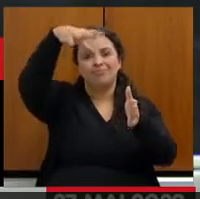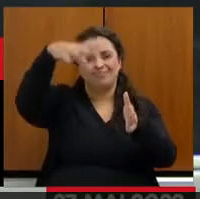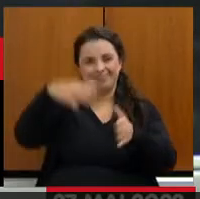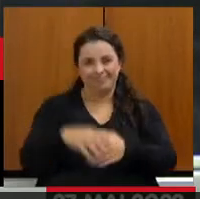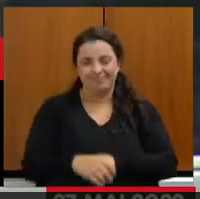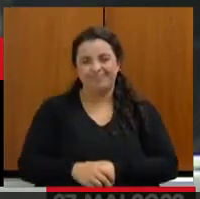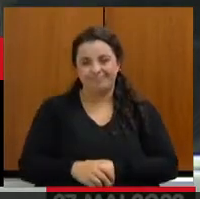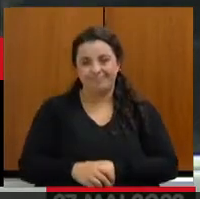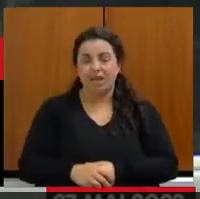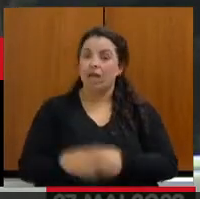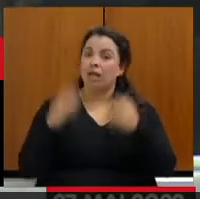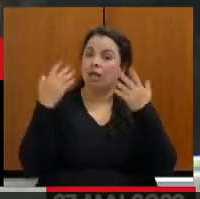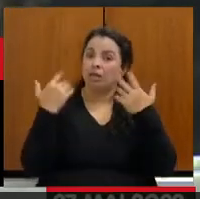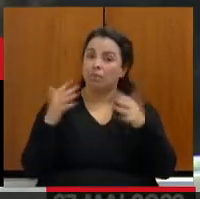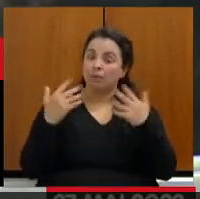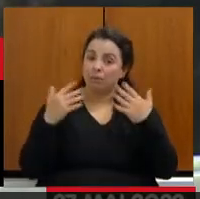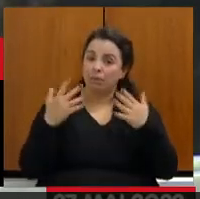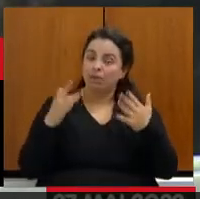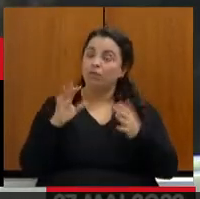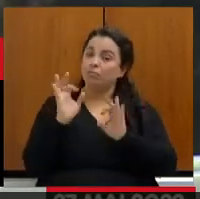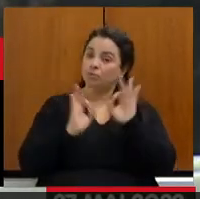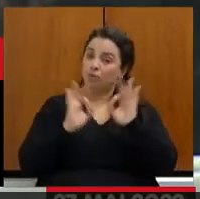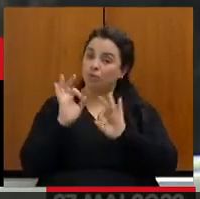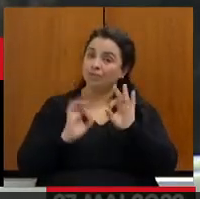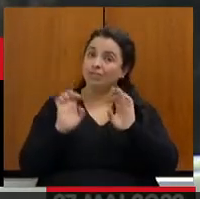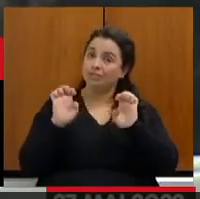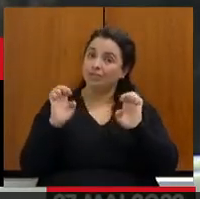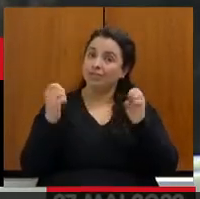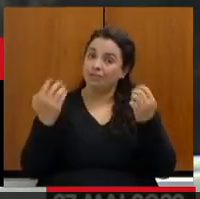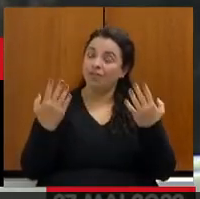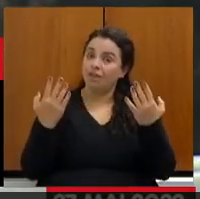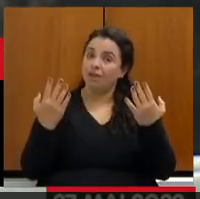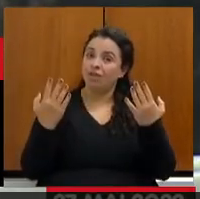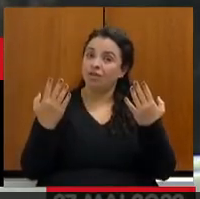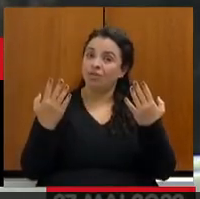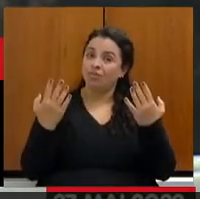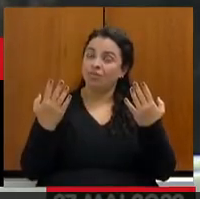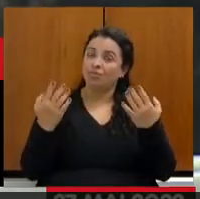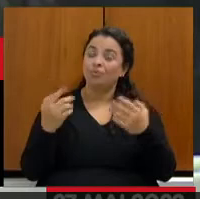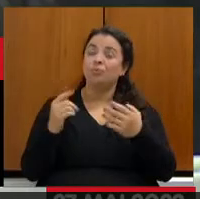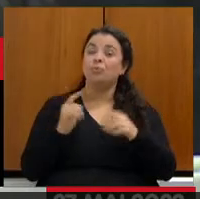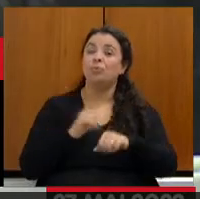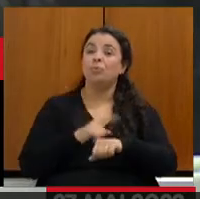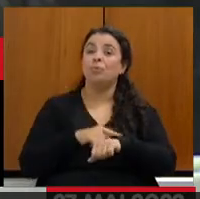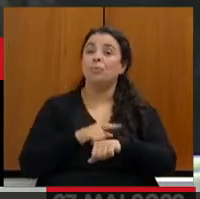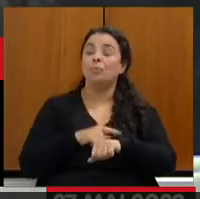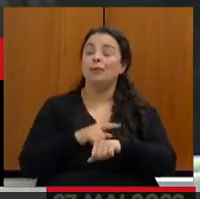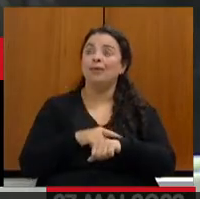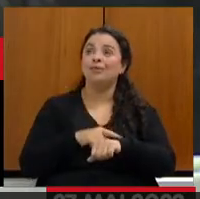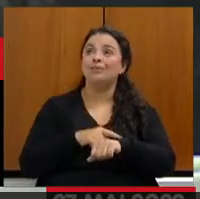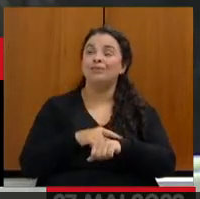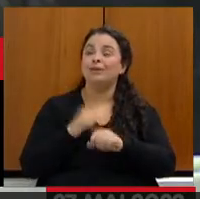e ir para a benilson pela organização desse evento no momento histórico